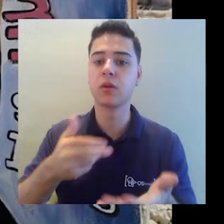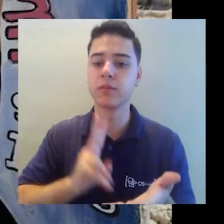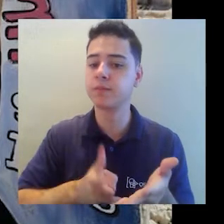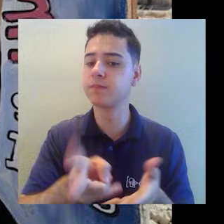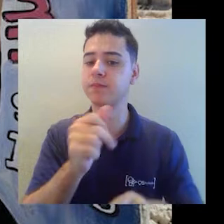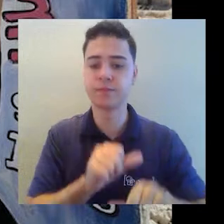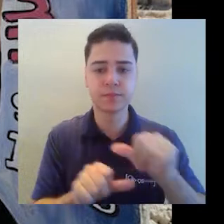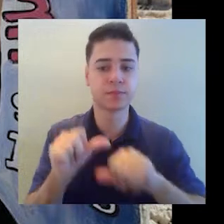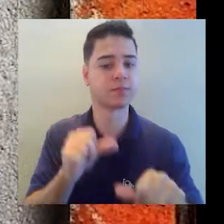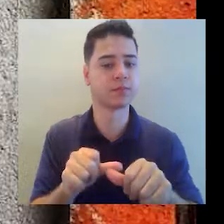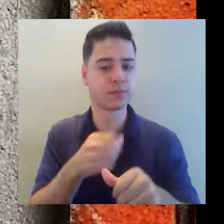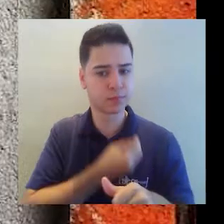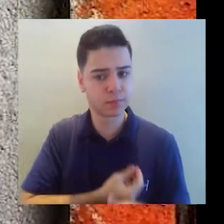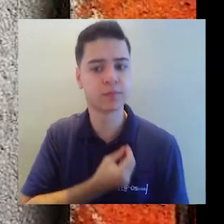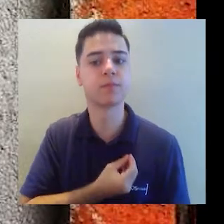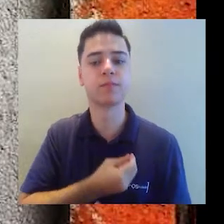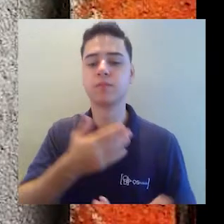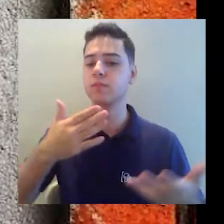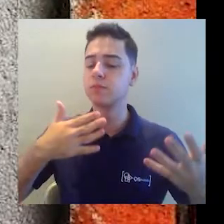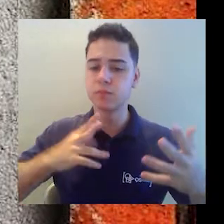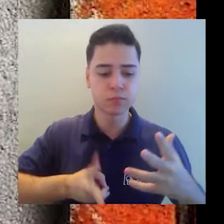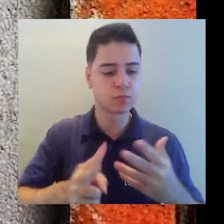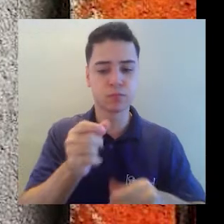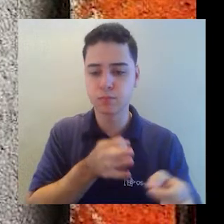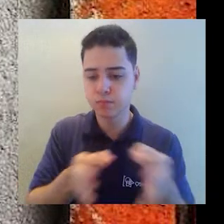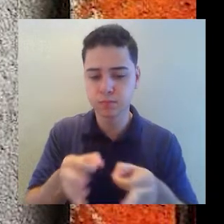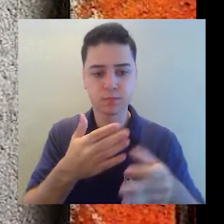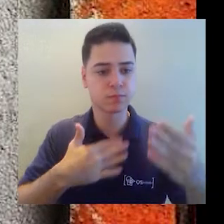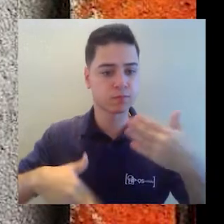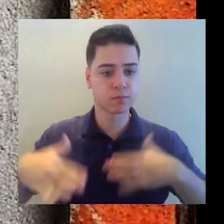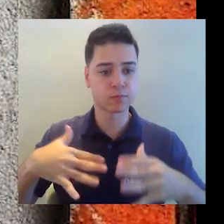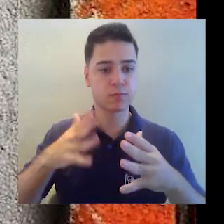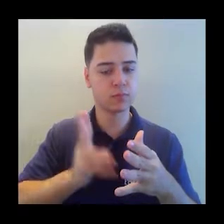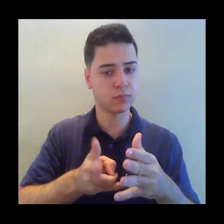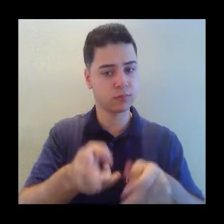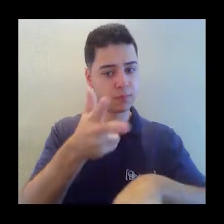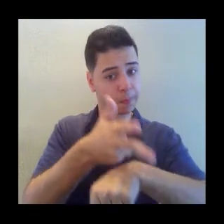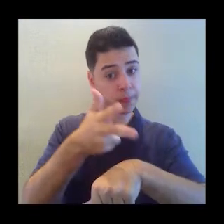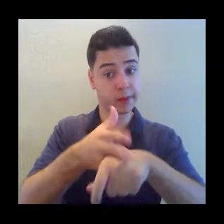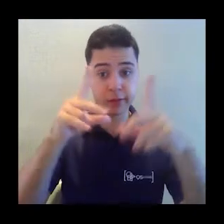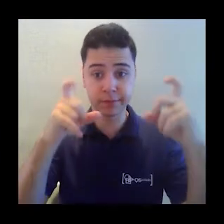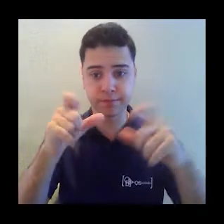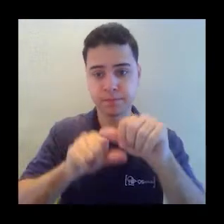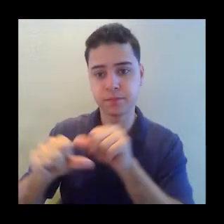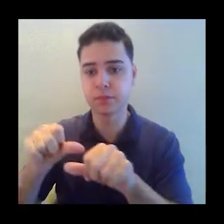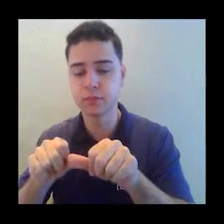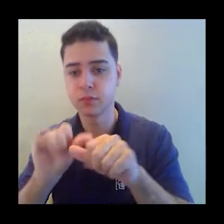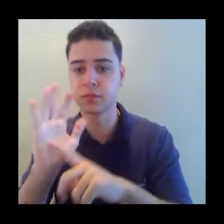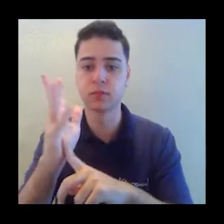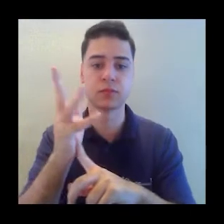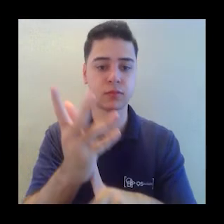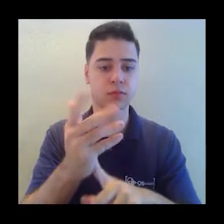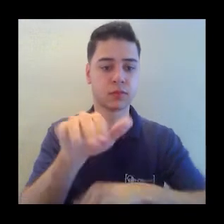de rua está sempre em transformação. Ela é muito viva e muito dinâmica. São os registros em foto e vídeo que conseguem transformar a arte